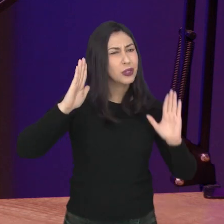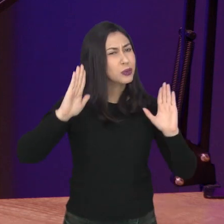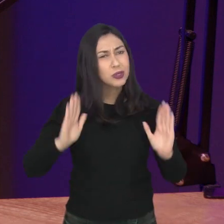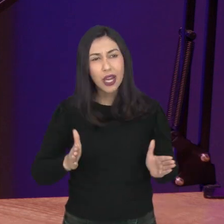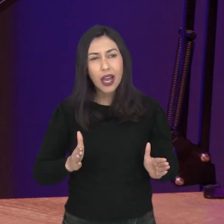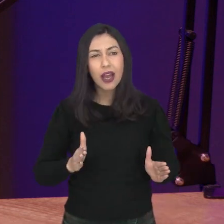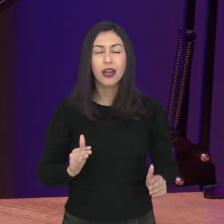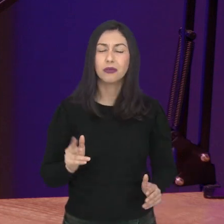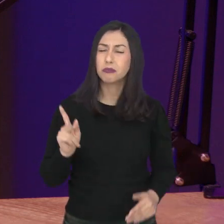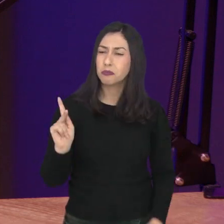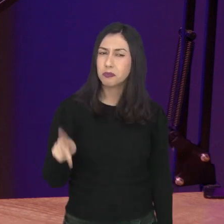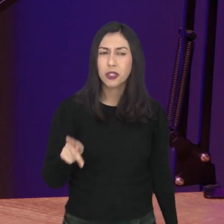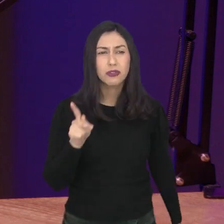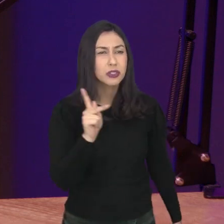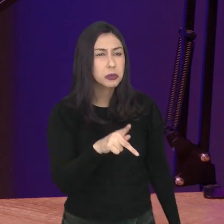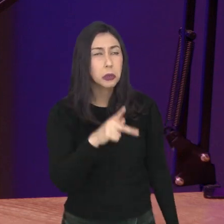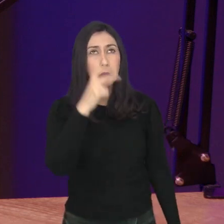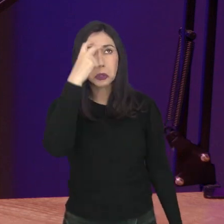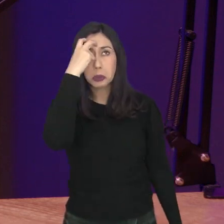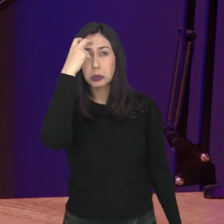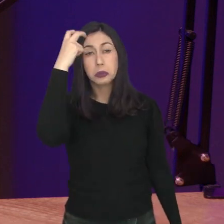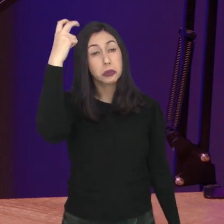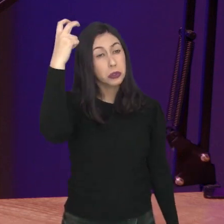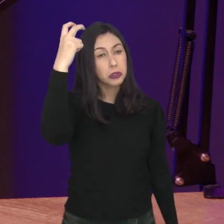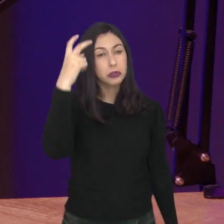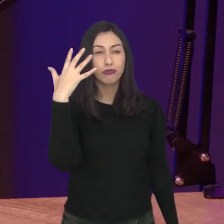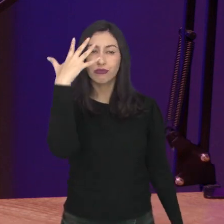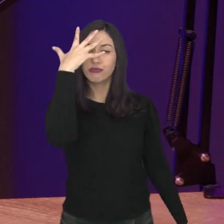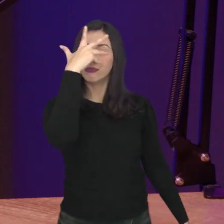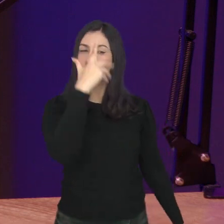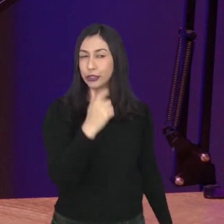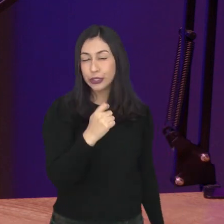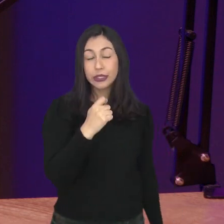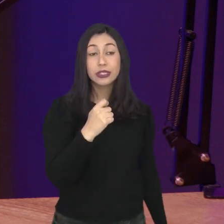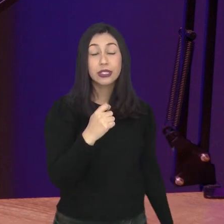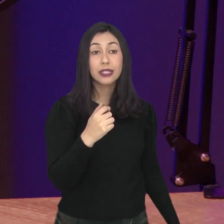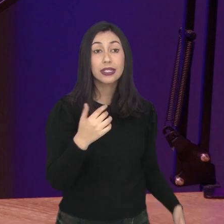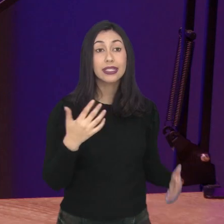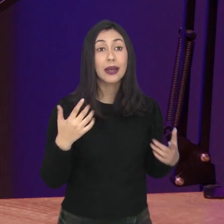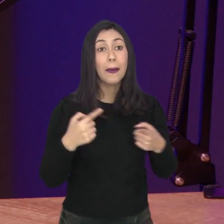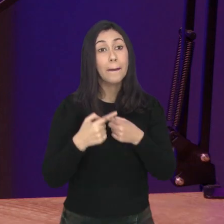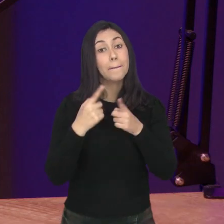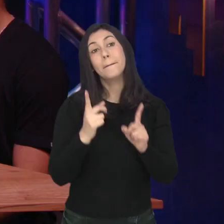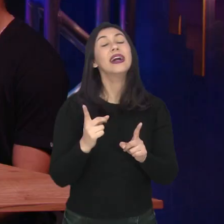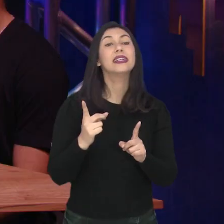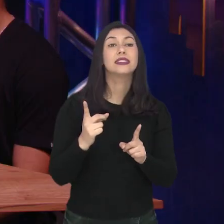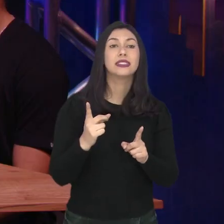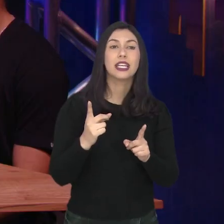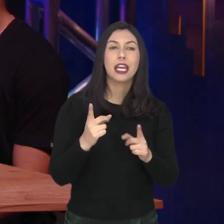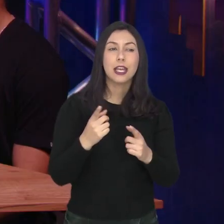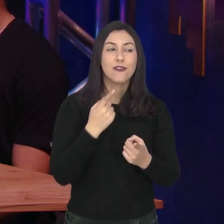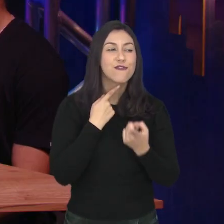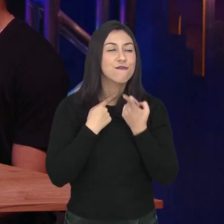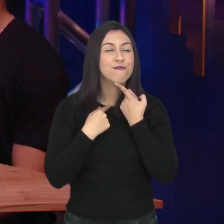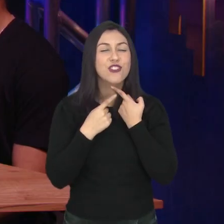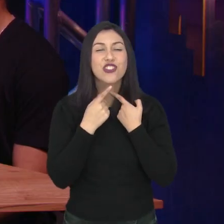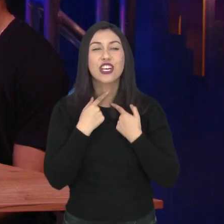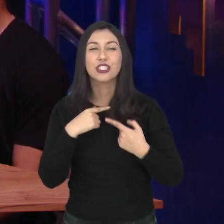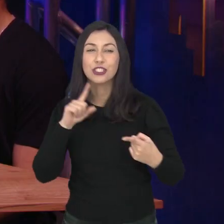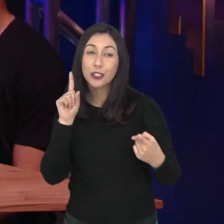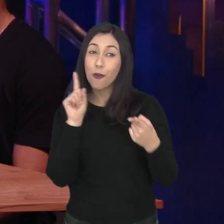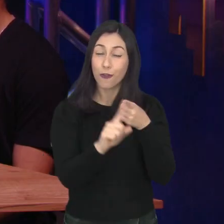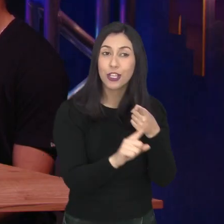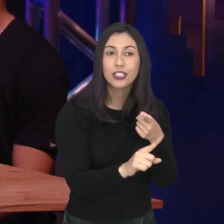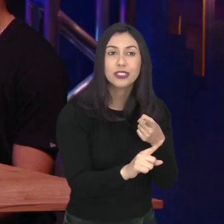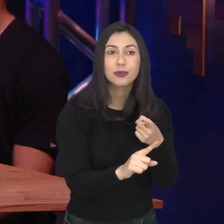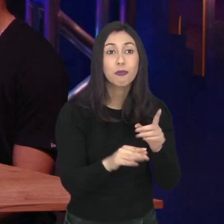virou uma professora, assim, super inteligente, bonita. Só que ela vai atrás de vingança.